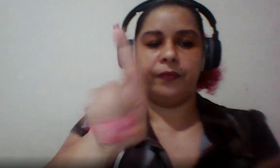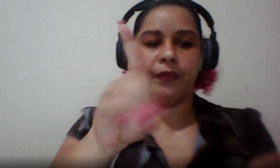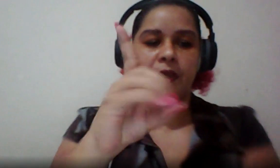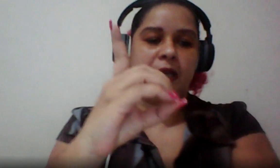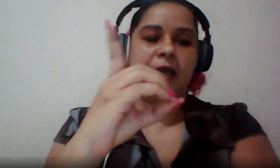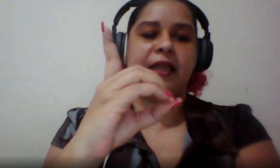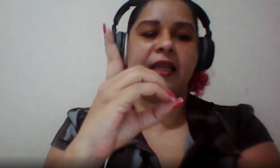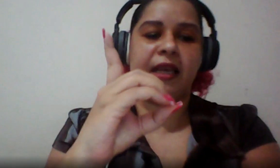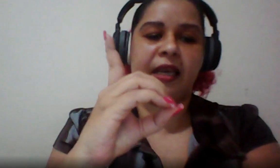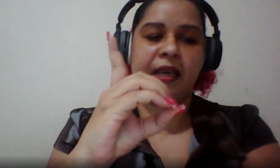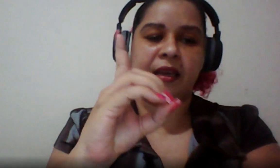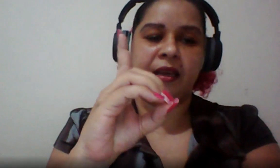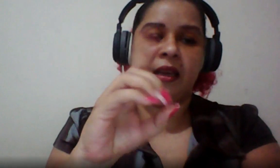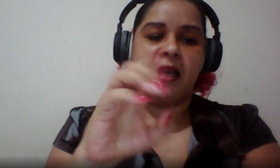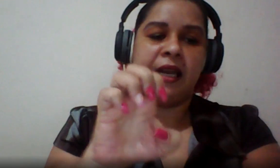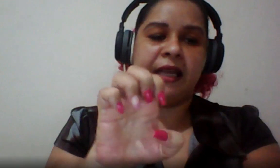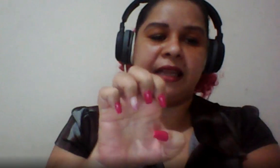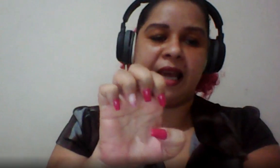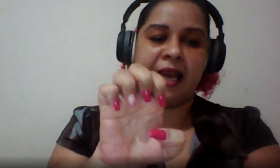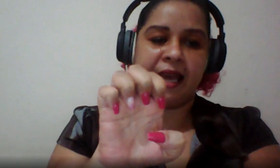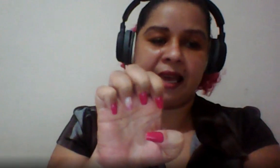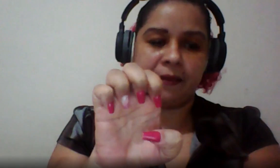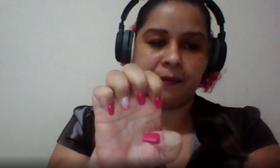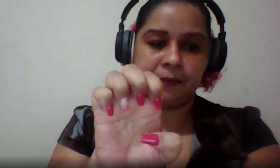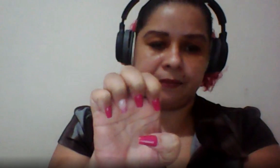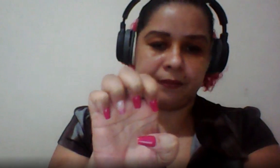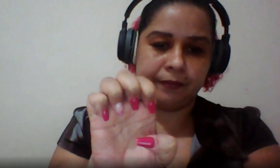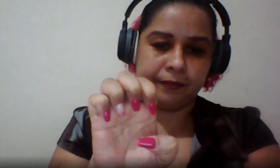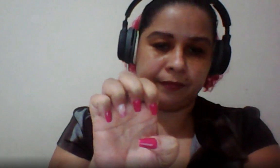Certo? Letra D, letra E.